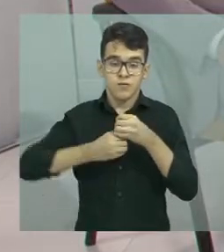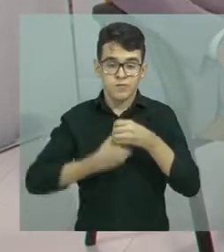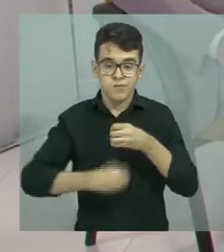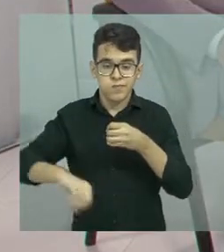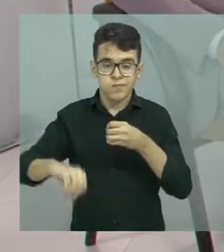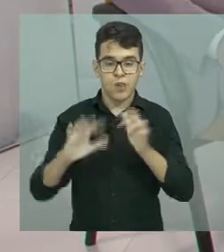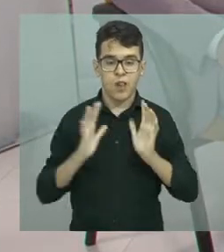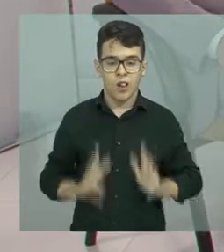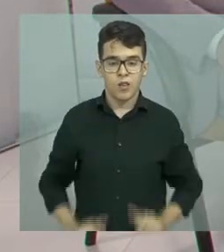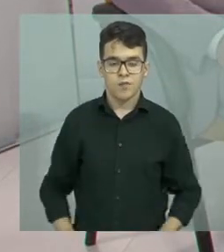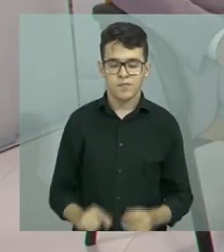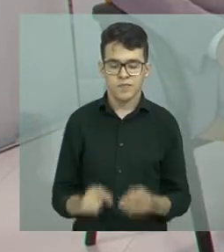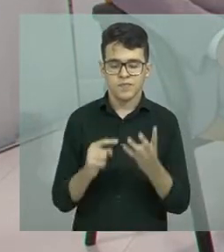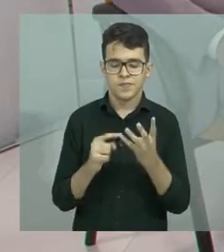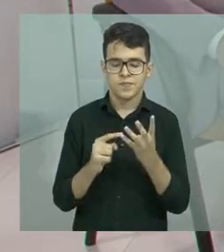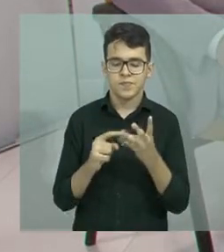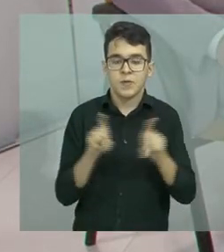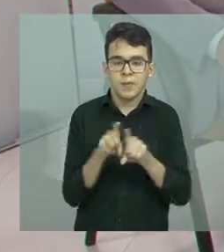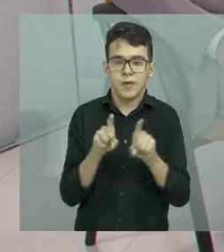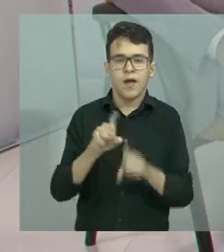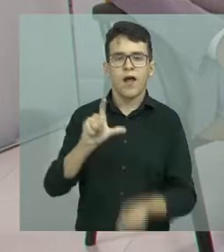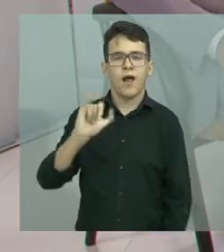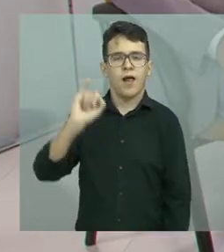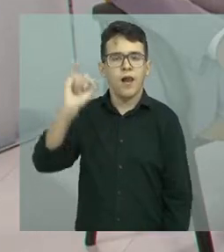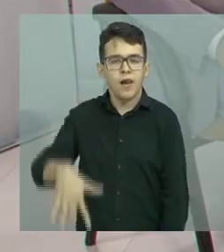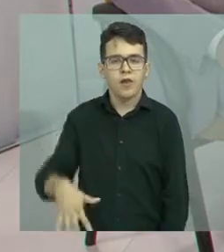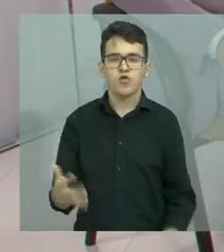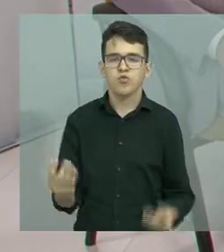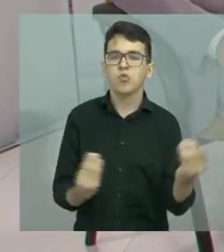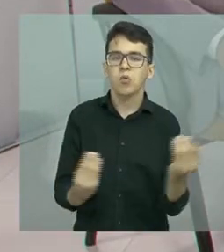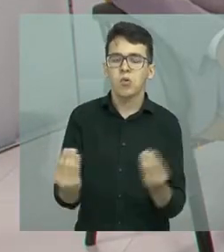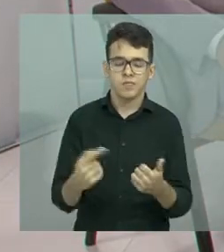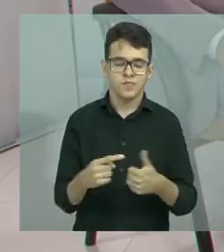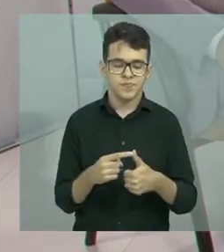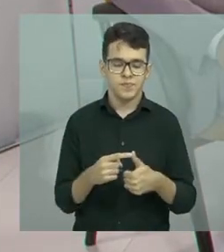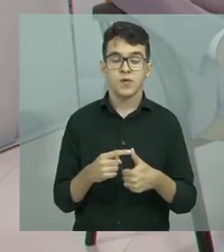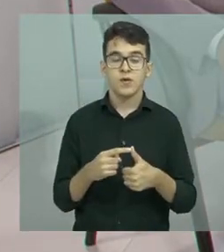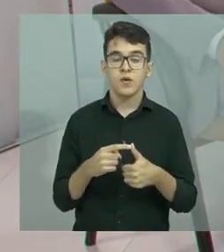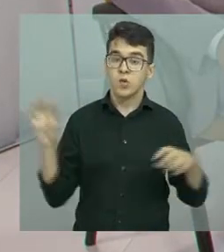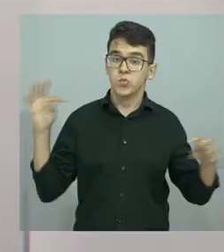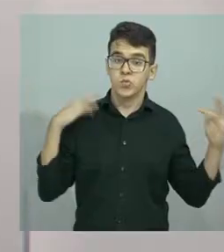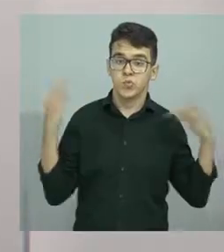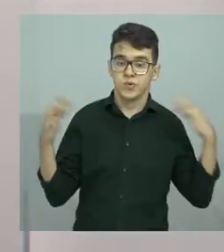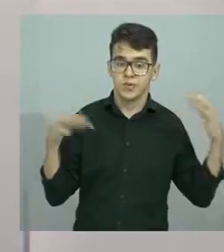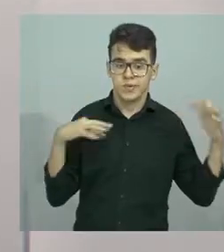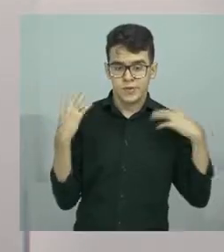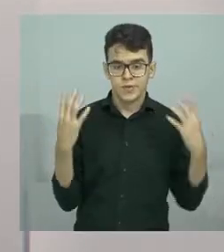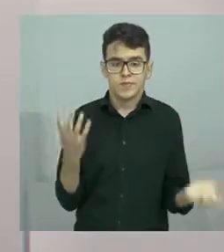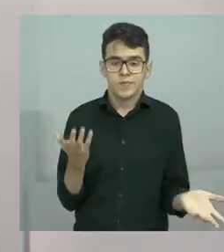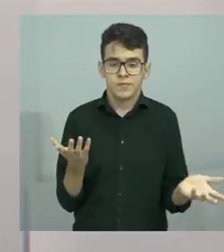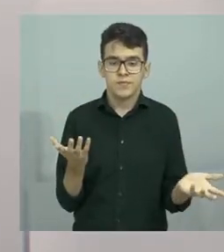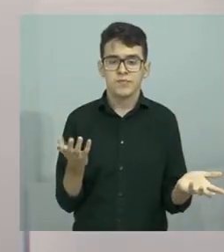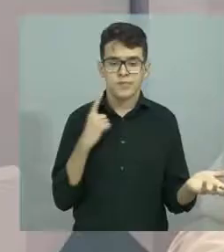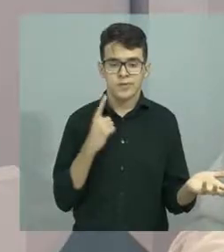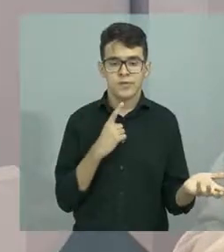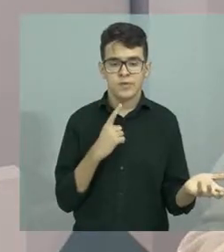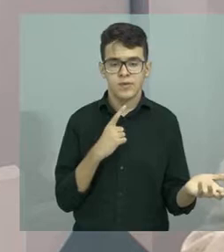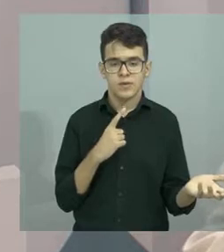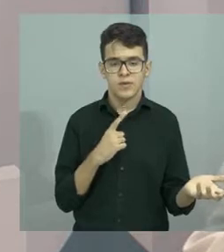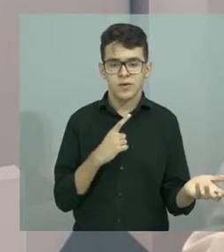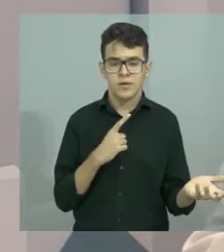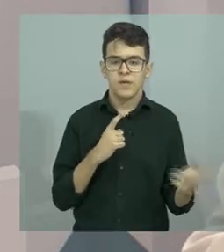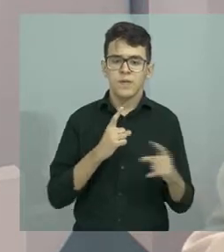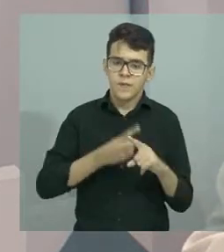do destino dos resíduos sólidos, do turismo, que é uma fonte geradora de riqueza, mas que também